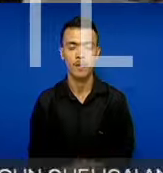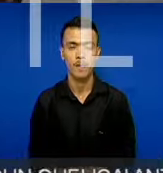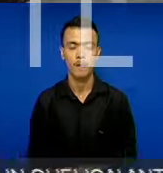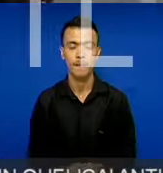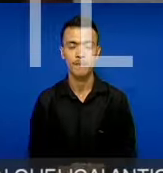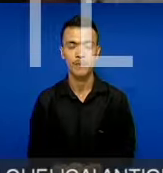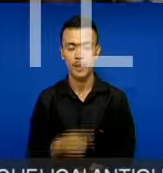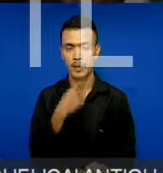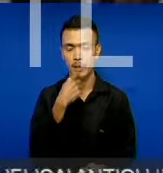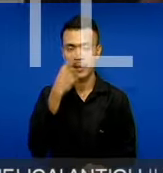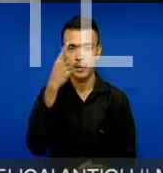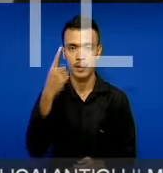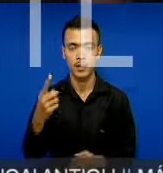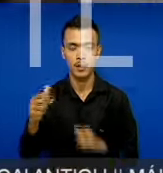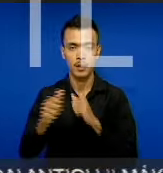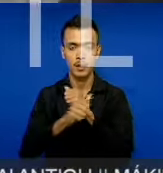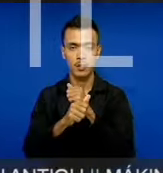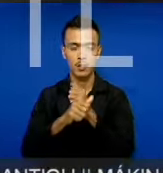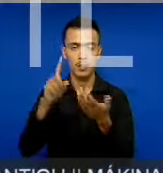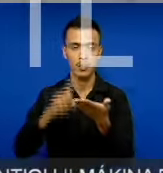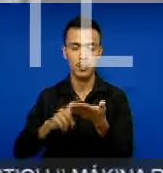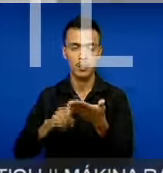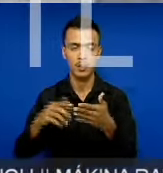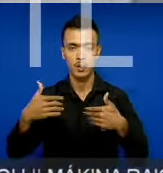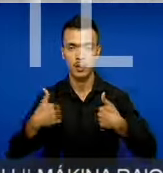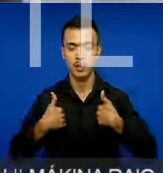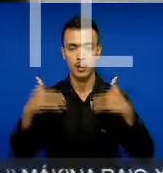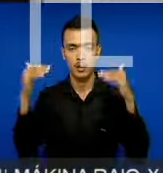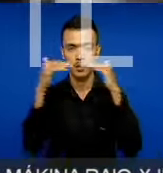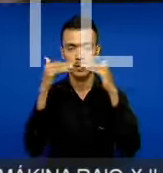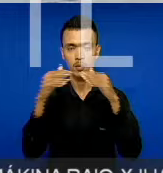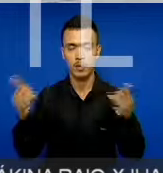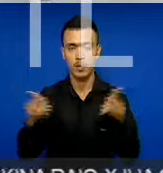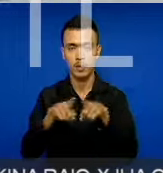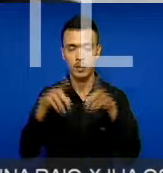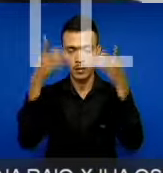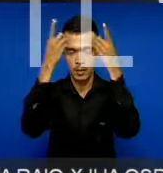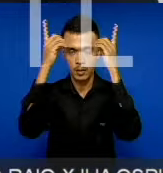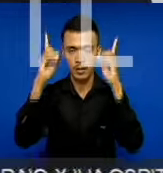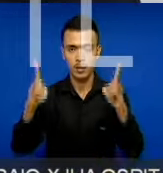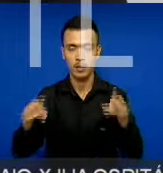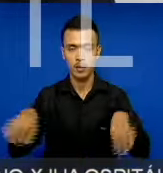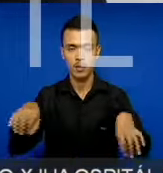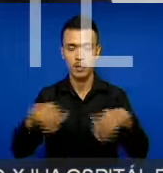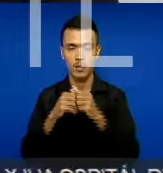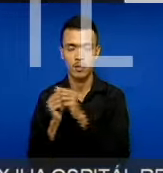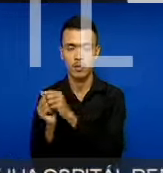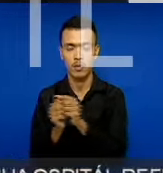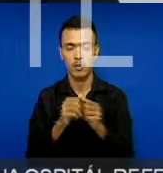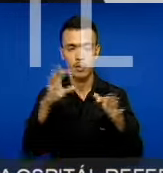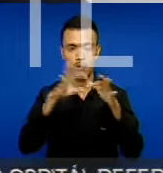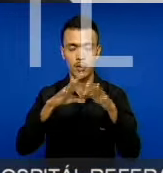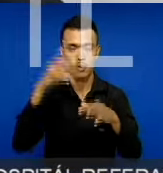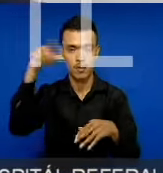Francisco Calvo Adilai informa. Assunto não é discutido durante o encontro, Hanessan orientação unida ato serviço mútuo com membro do governo outro,